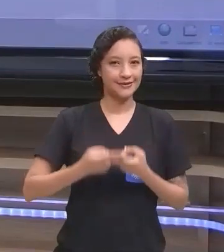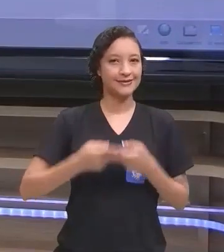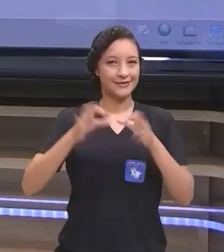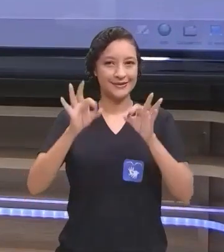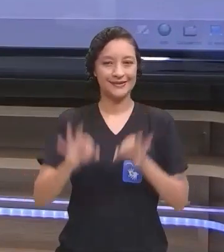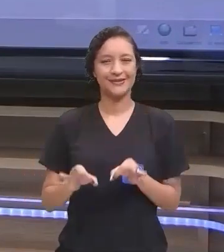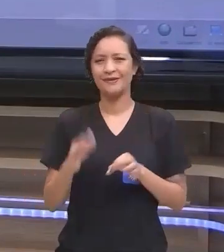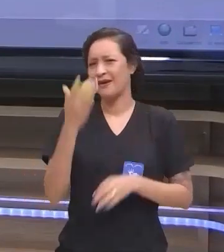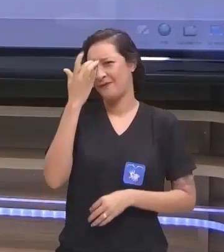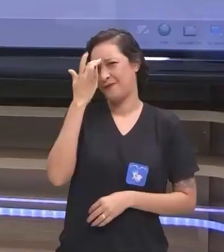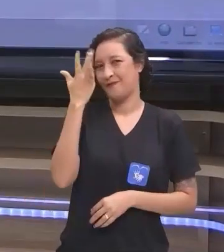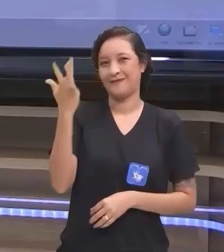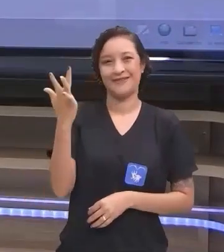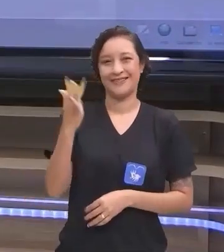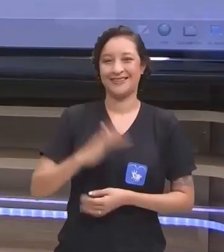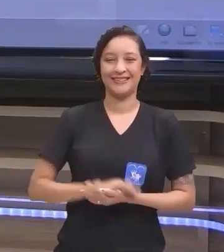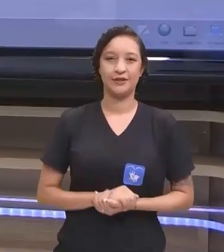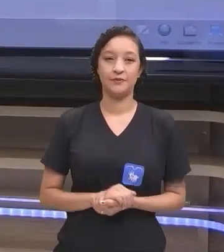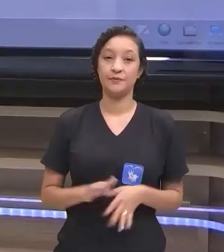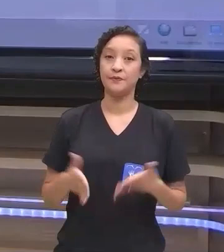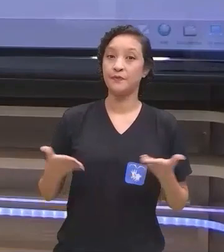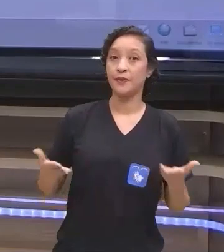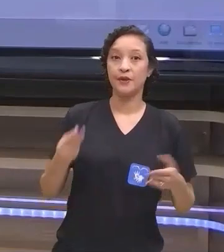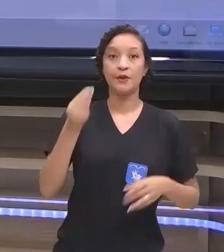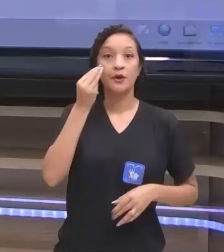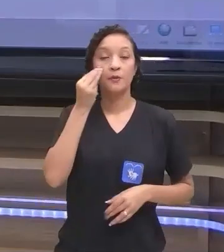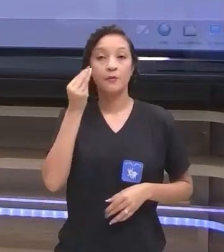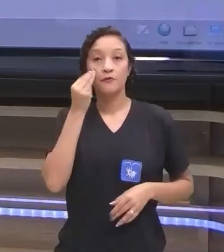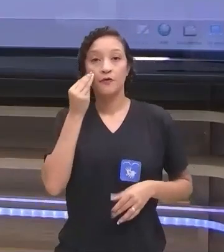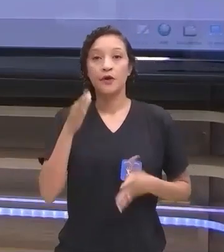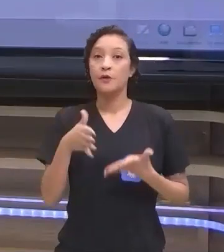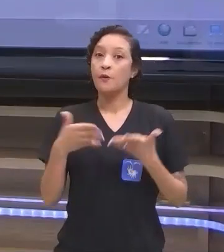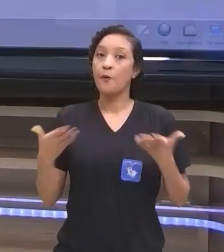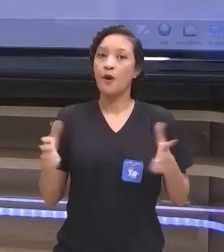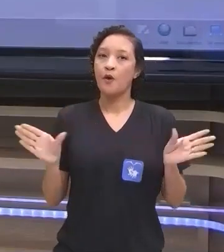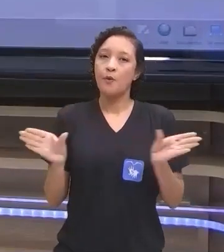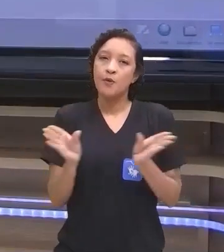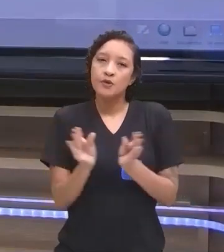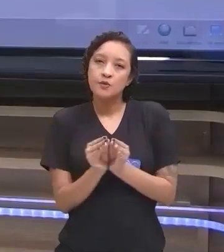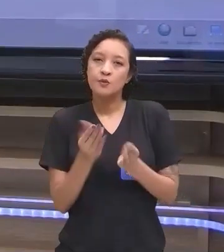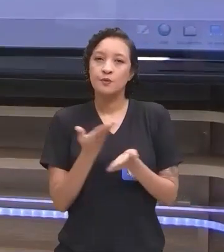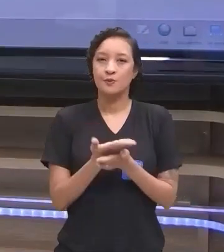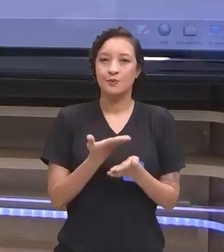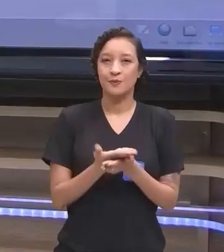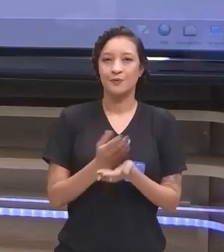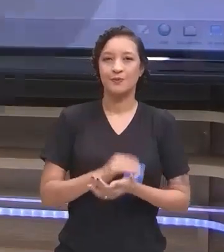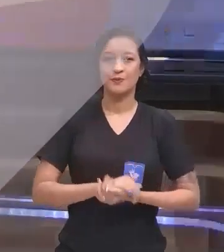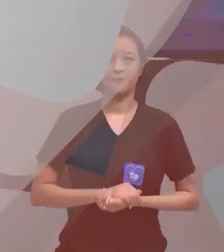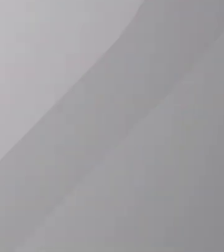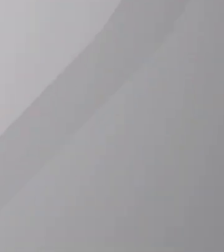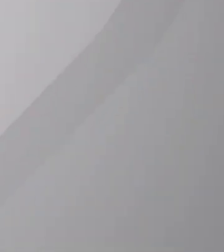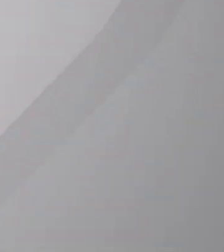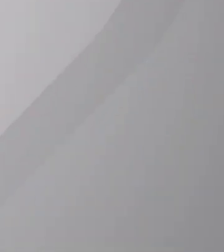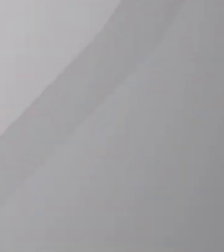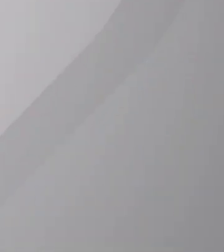Tava bem facinho. Então, vamos ver agora qual é o nosso resumo da nossa aula.